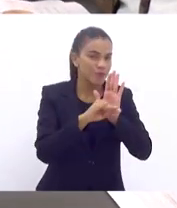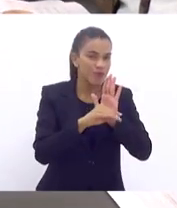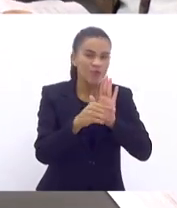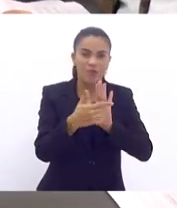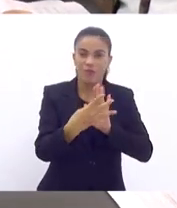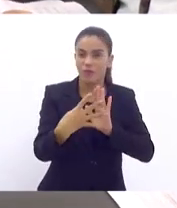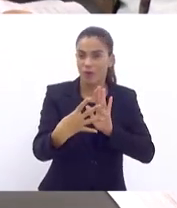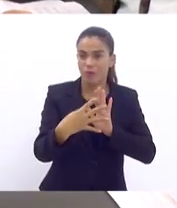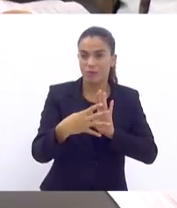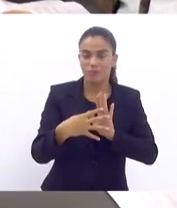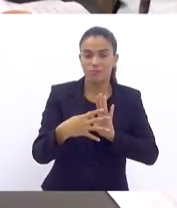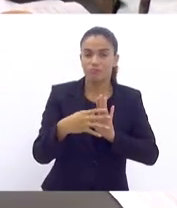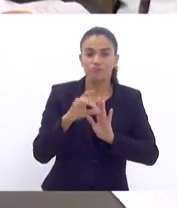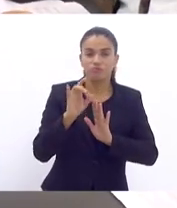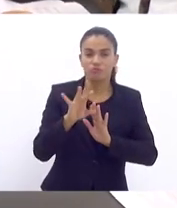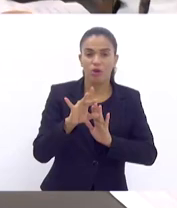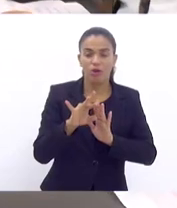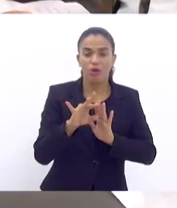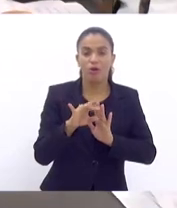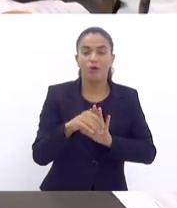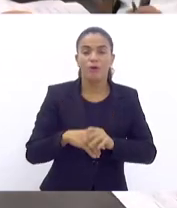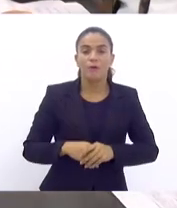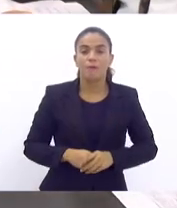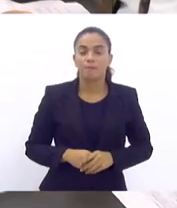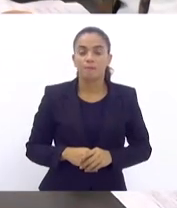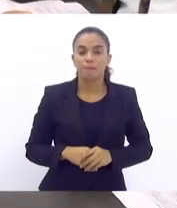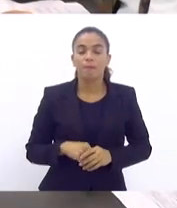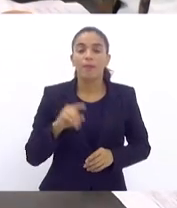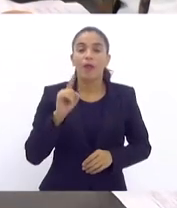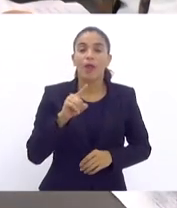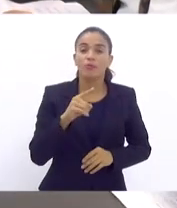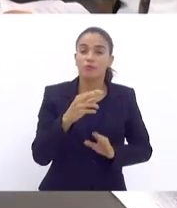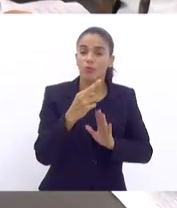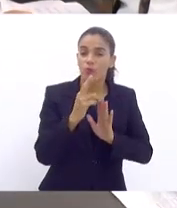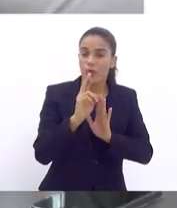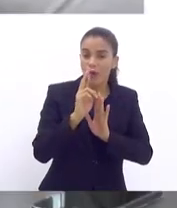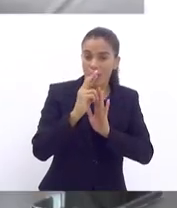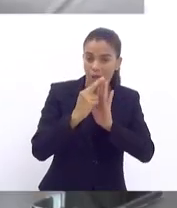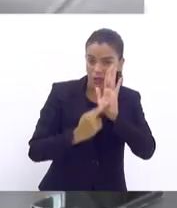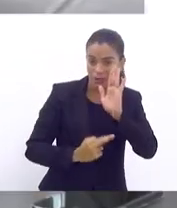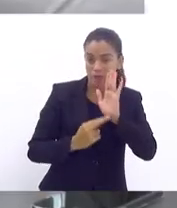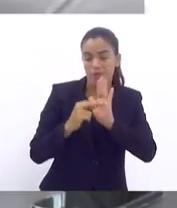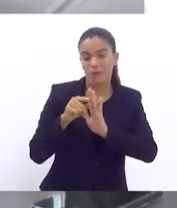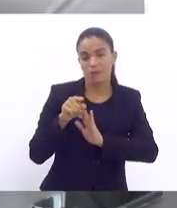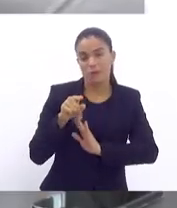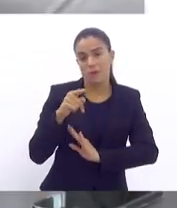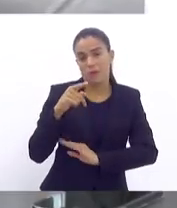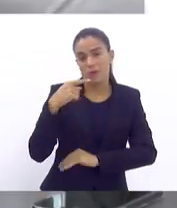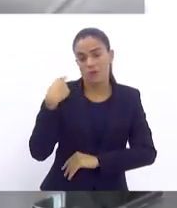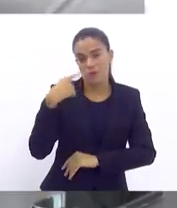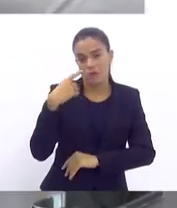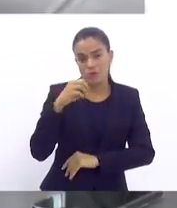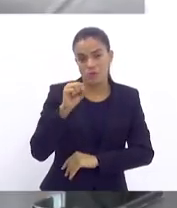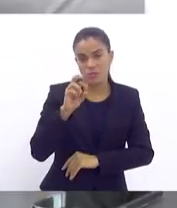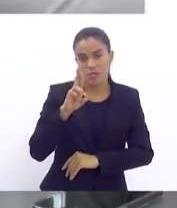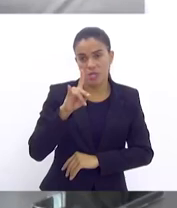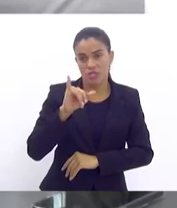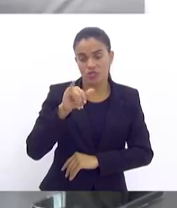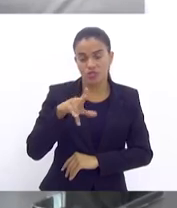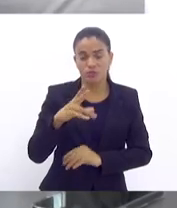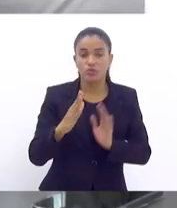o 24 o 24 da pauta era o de relatoria Deputado sou Serginho pediu que retirasse de pauta Então vou